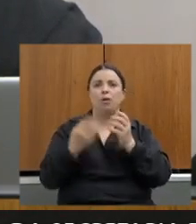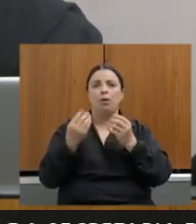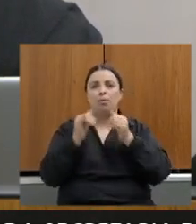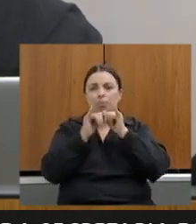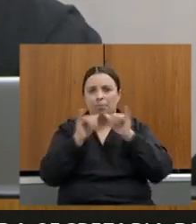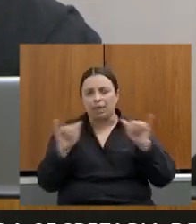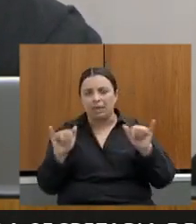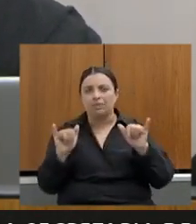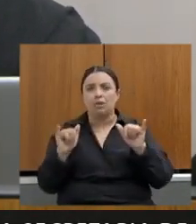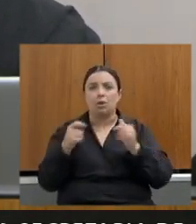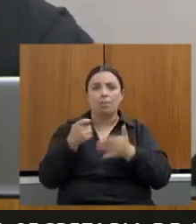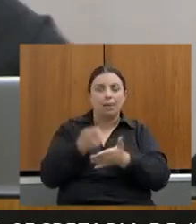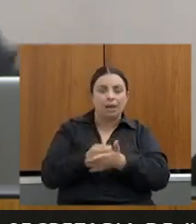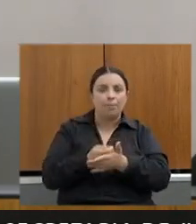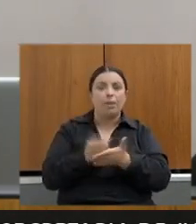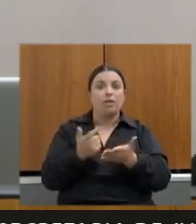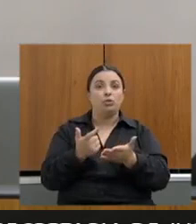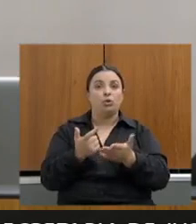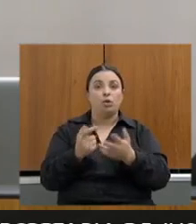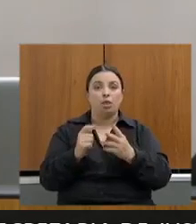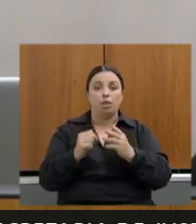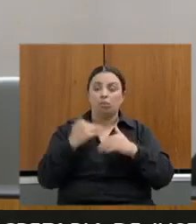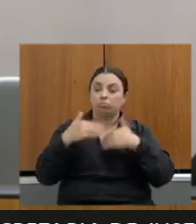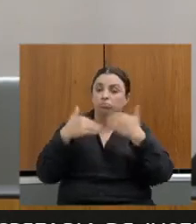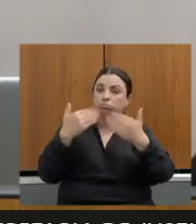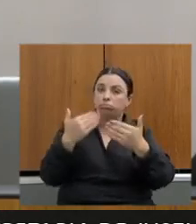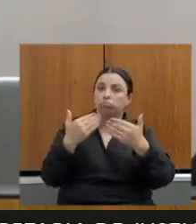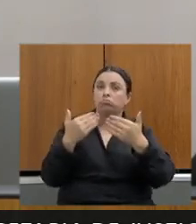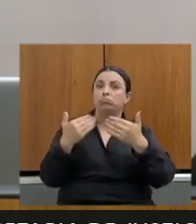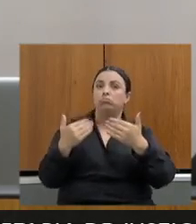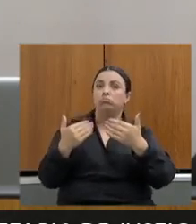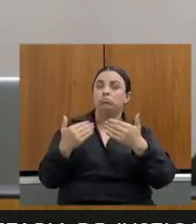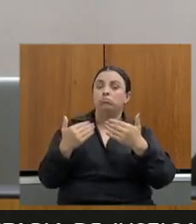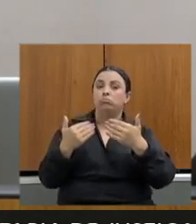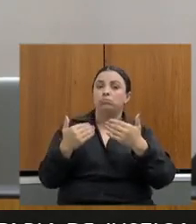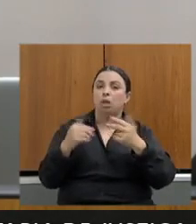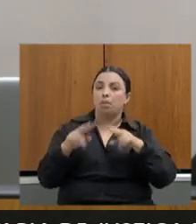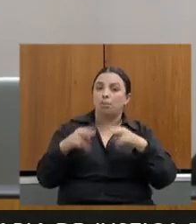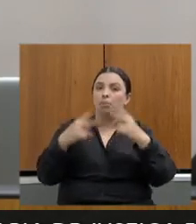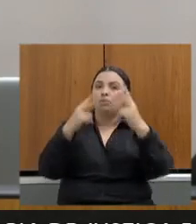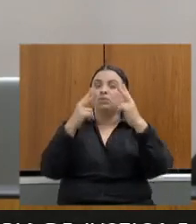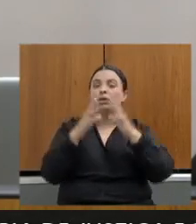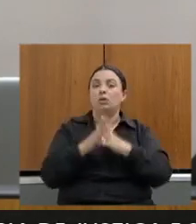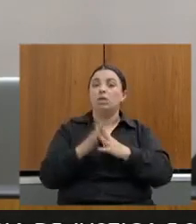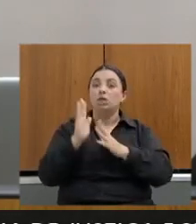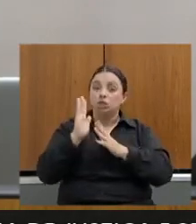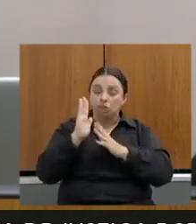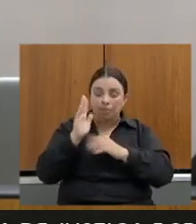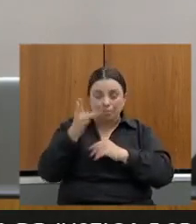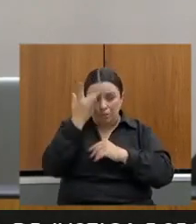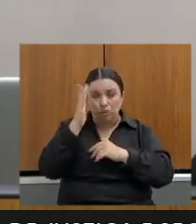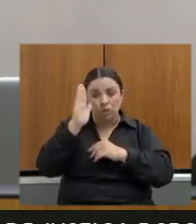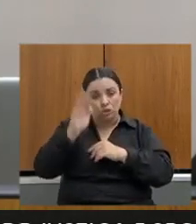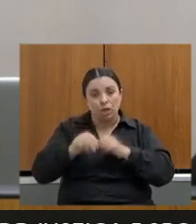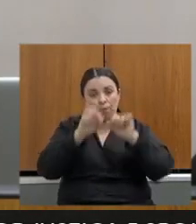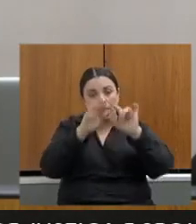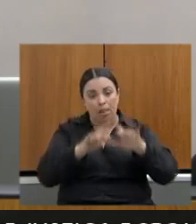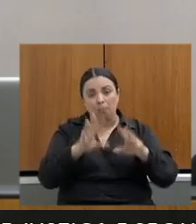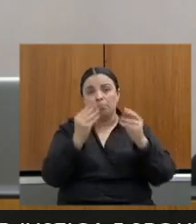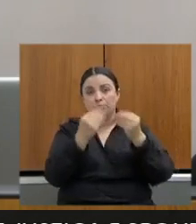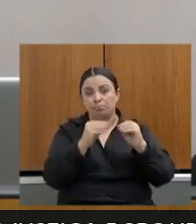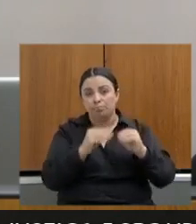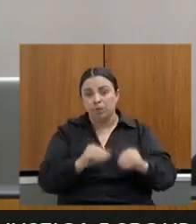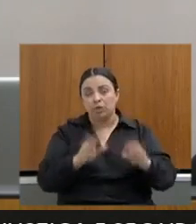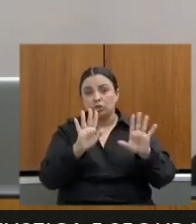e pagamento usados em promoção em promoção mesmo após o preenchimento e aqui os eu cheguei até mostrar da alegada